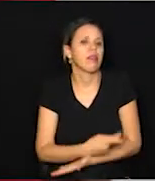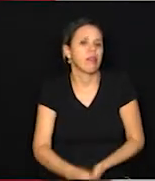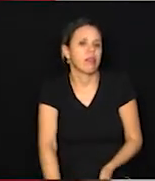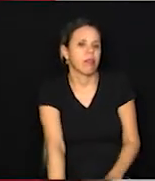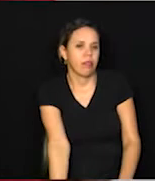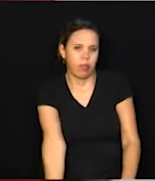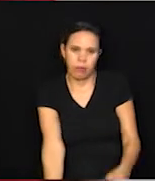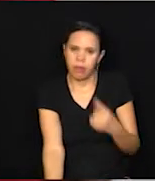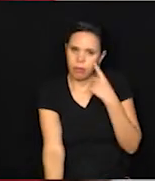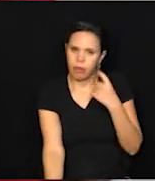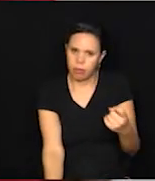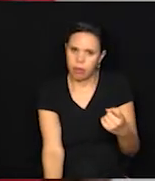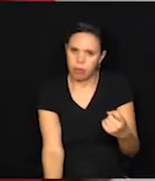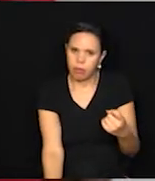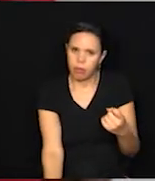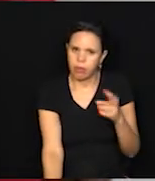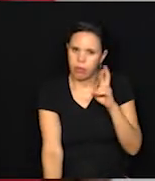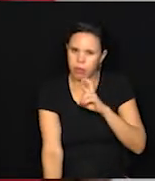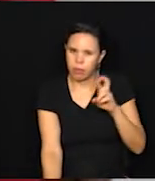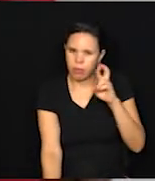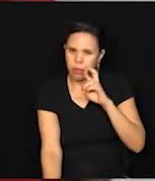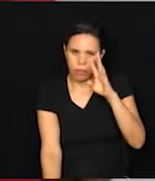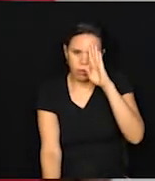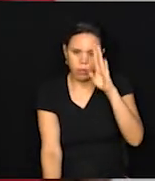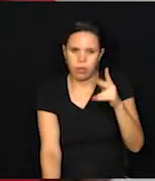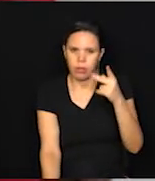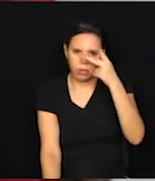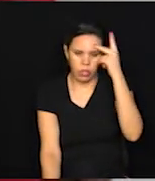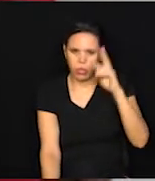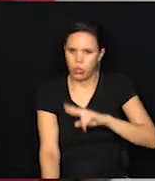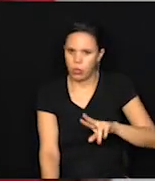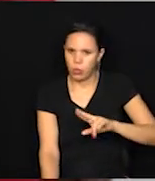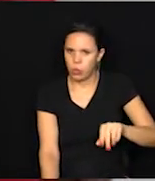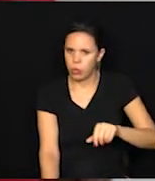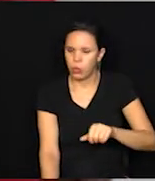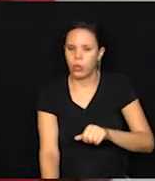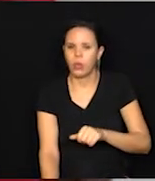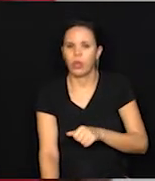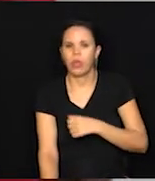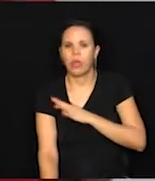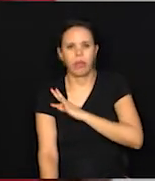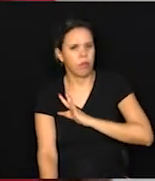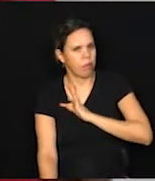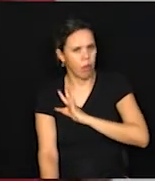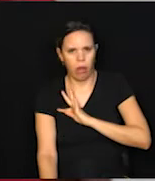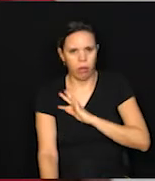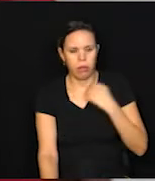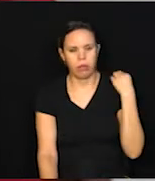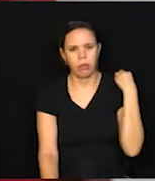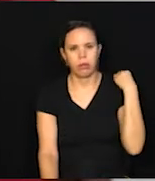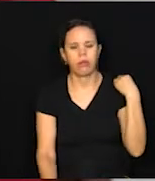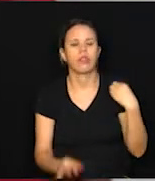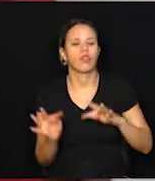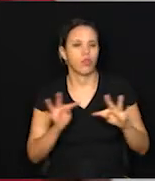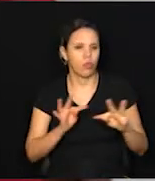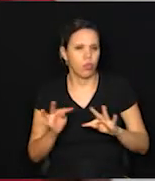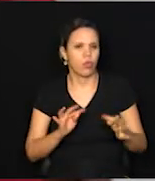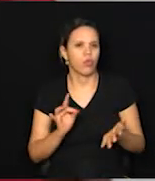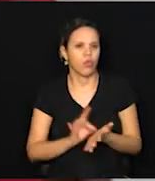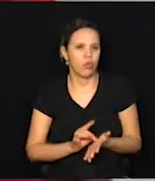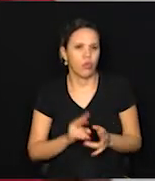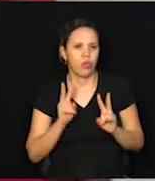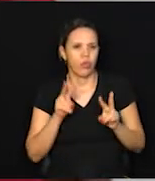muito interessante essa análise, principalmente para quem não é da área técnico-científica. Dos tratamentos, de fato, que a gente